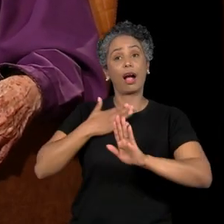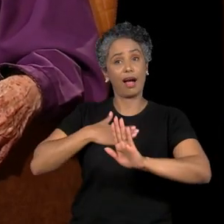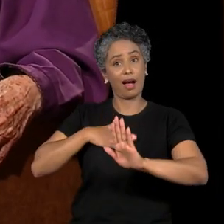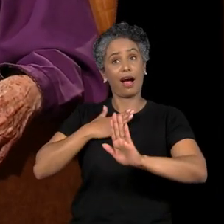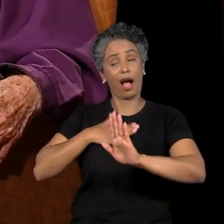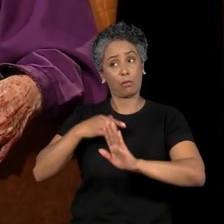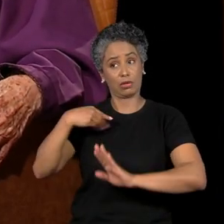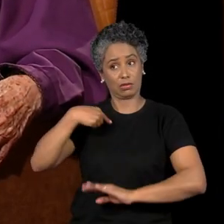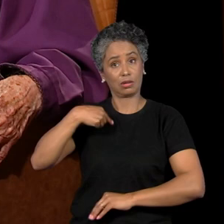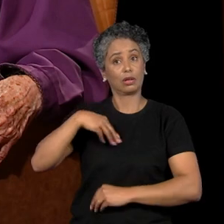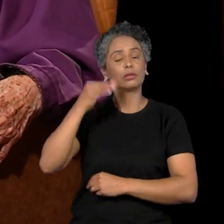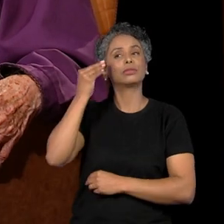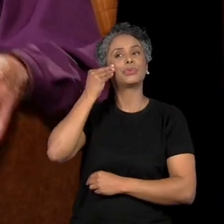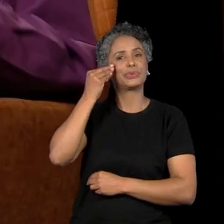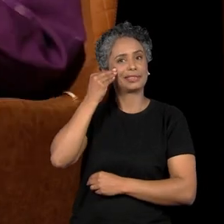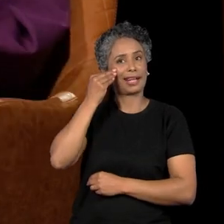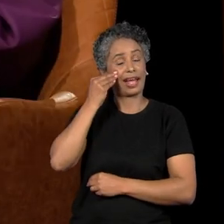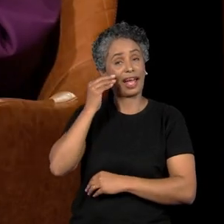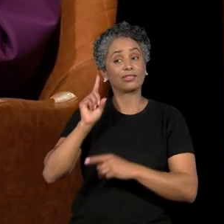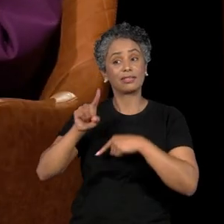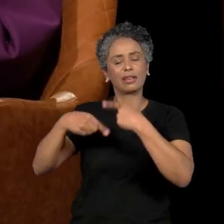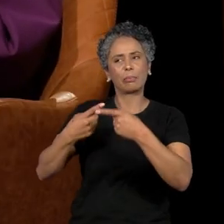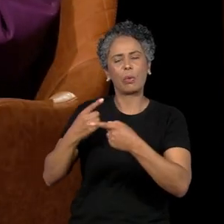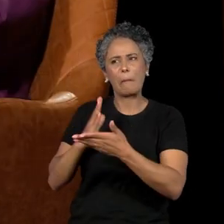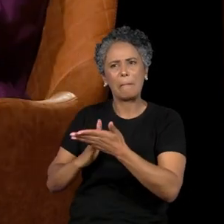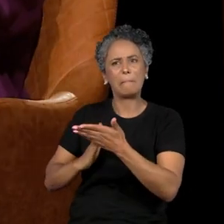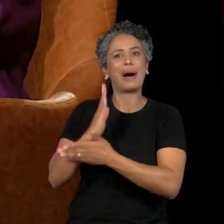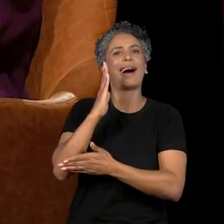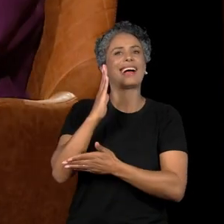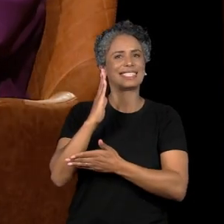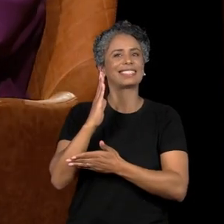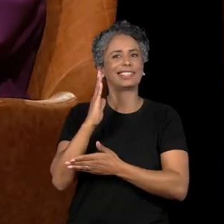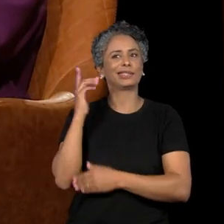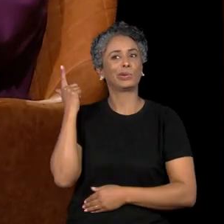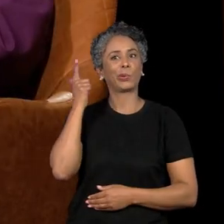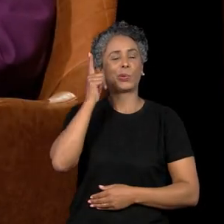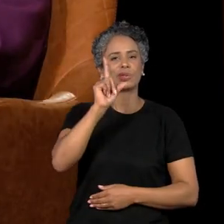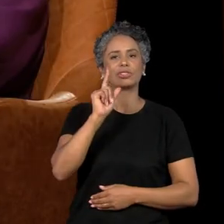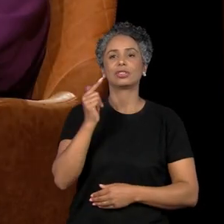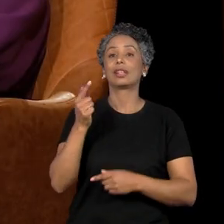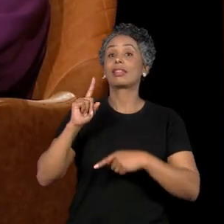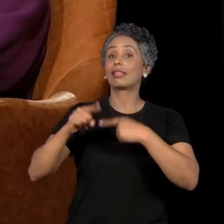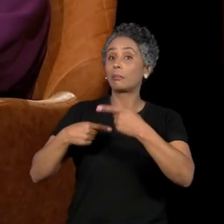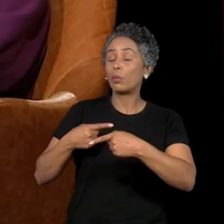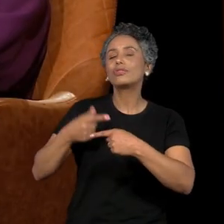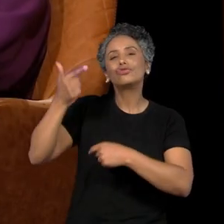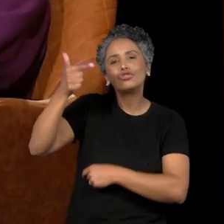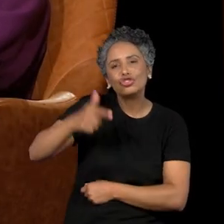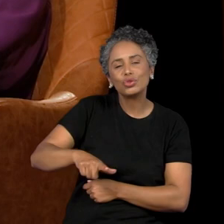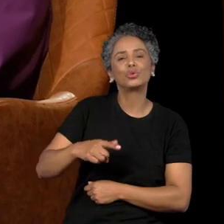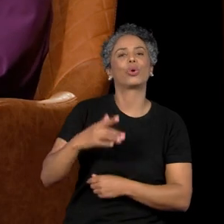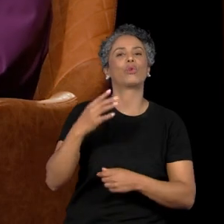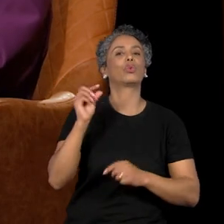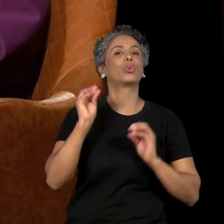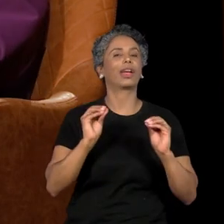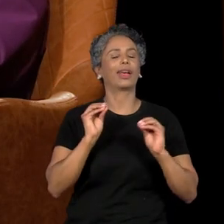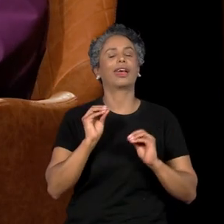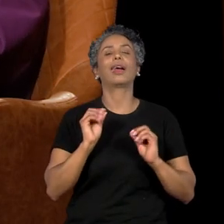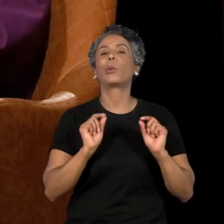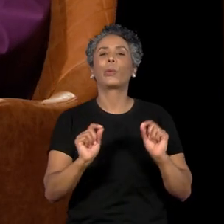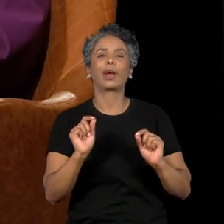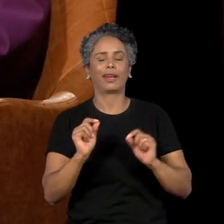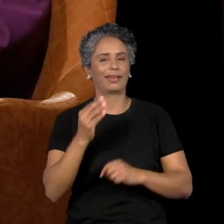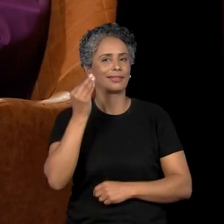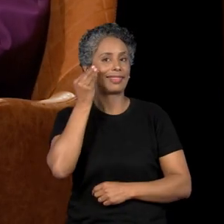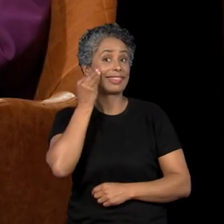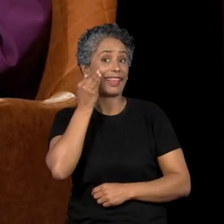o teste, né? Depois, mais tarde, eu fiz com as mesmas pessoas o teste para teatro. Uhum. Aí eu lembro, eu passei,